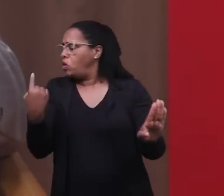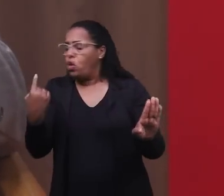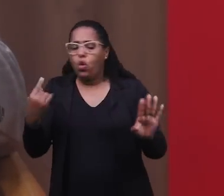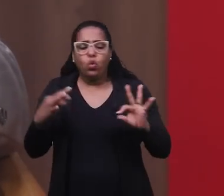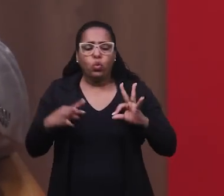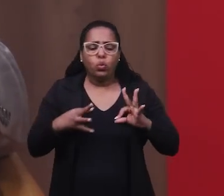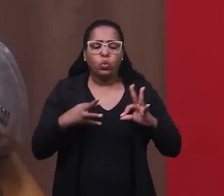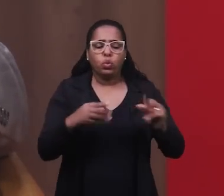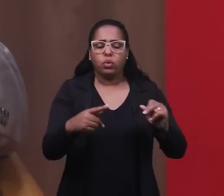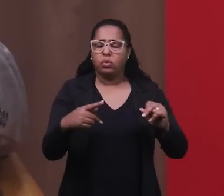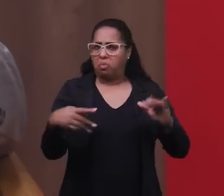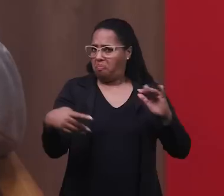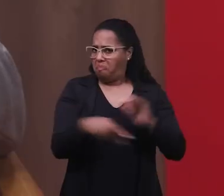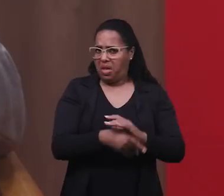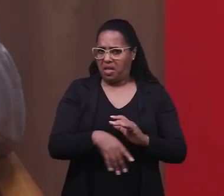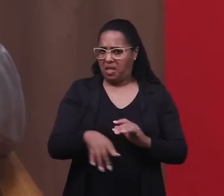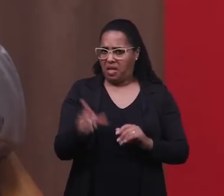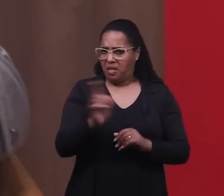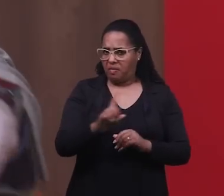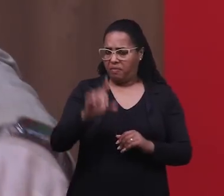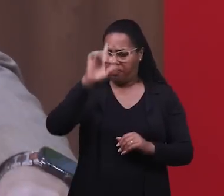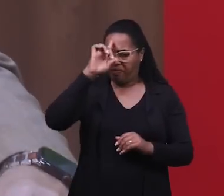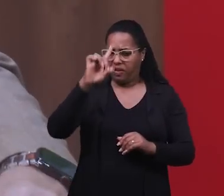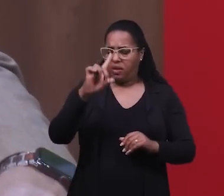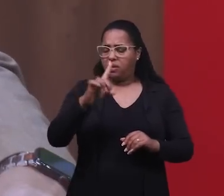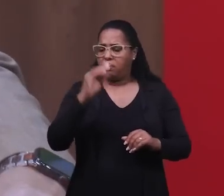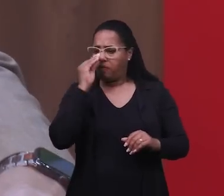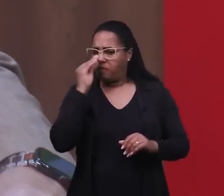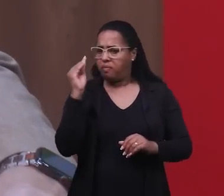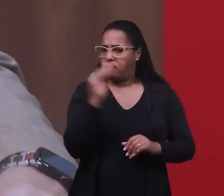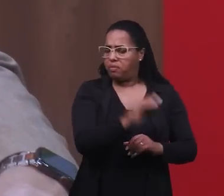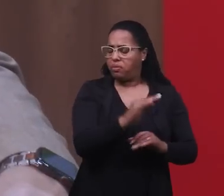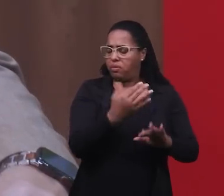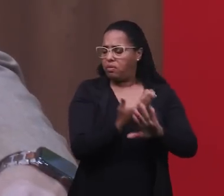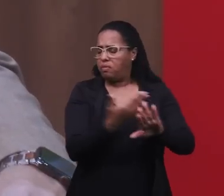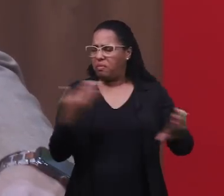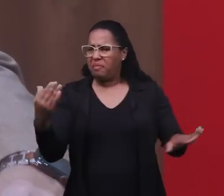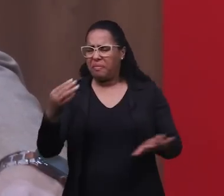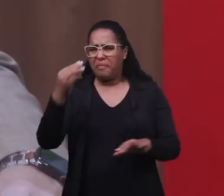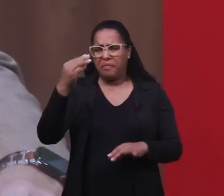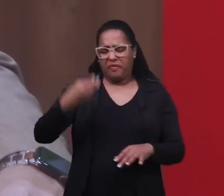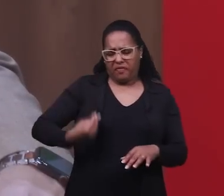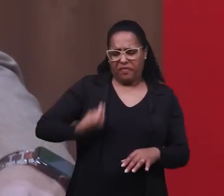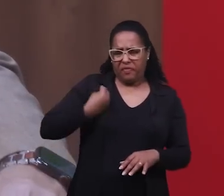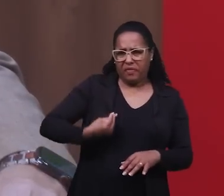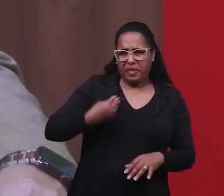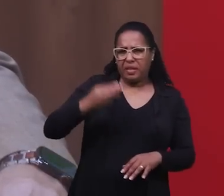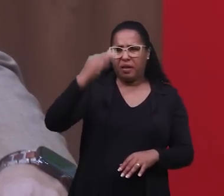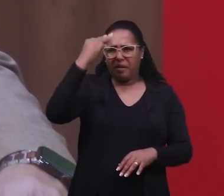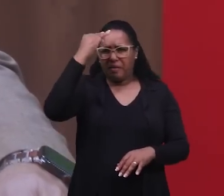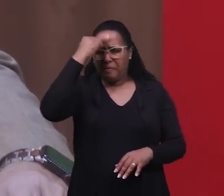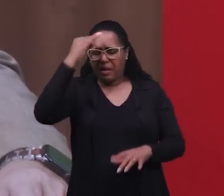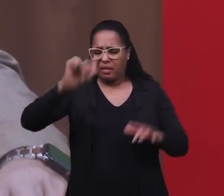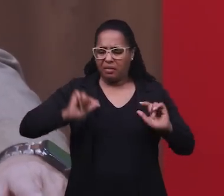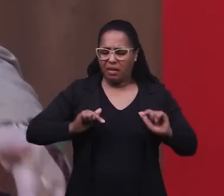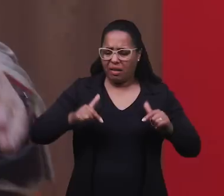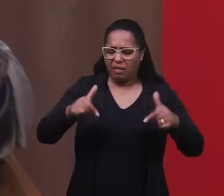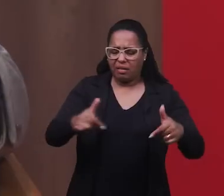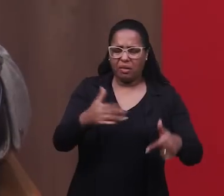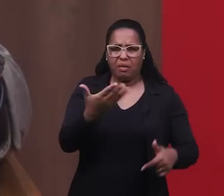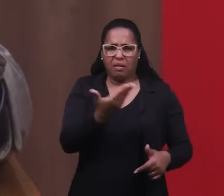que não é de Deus. As nossas vidas, nossas mentes, atitudes, nossos